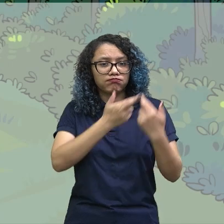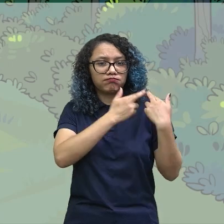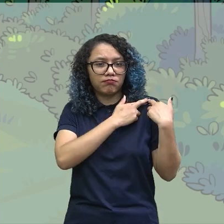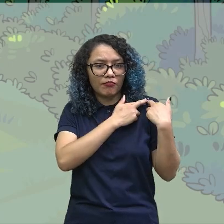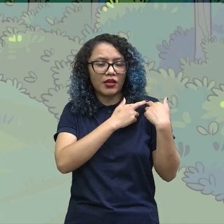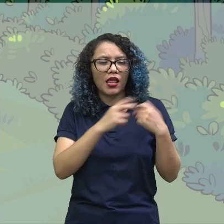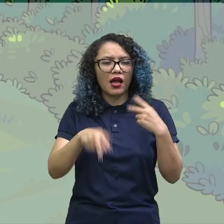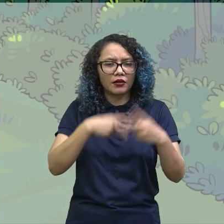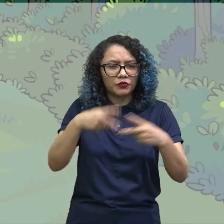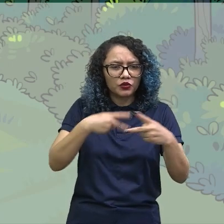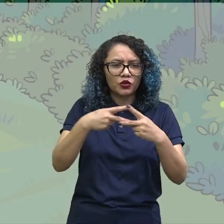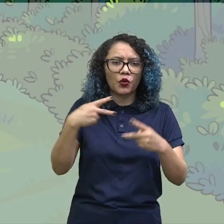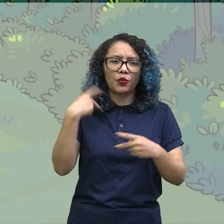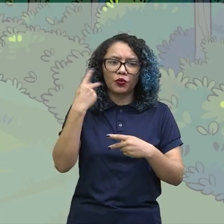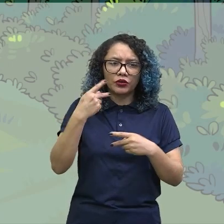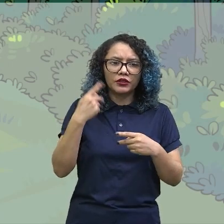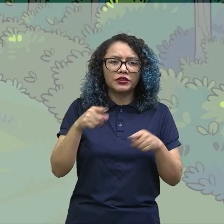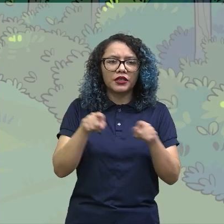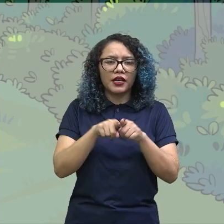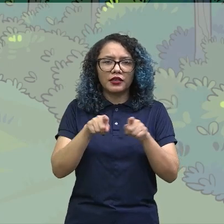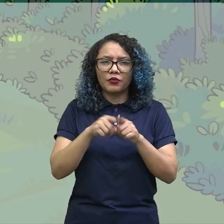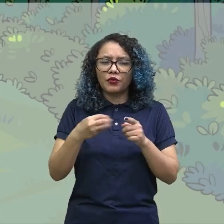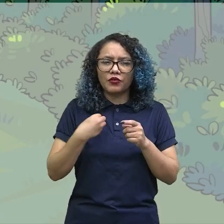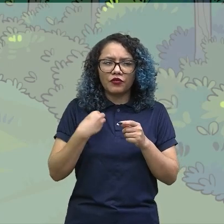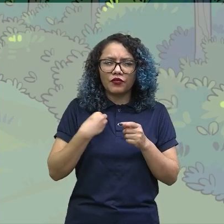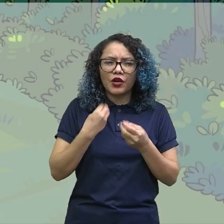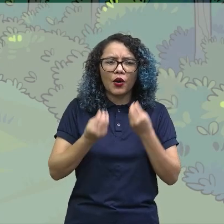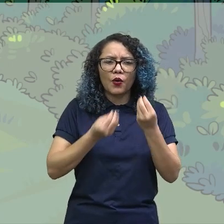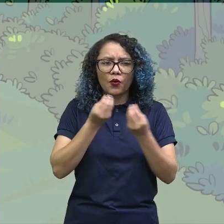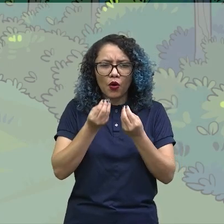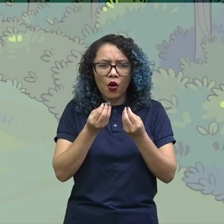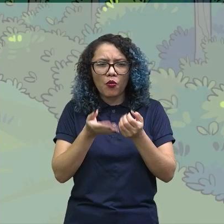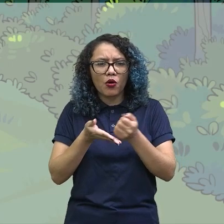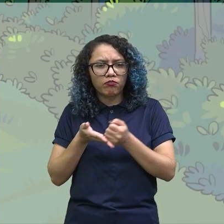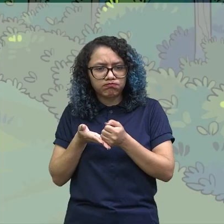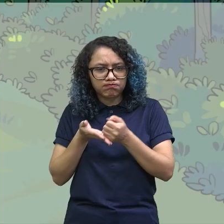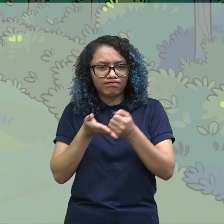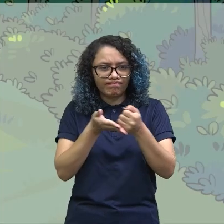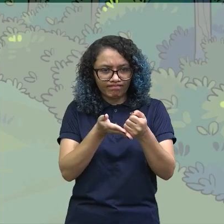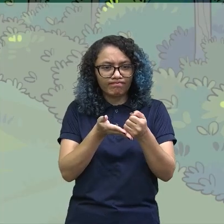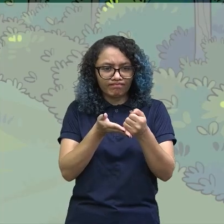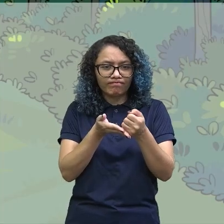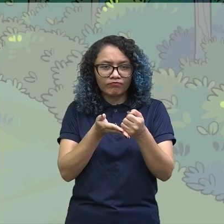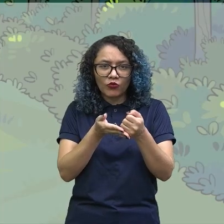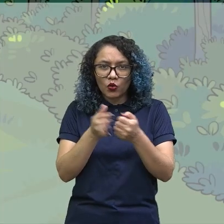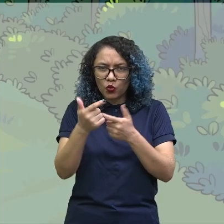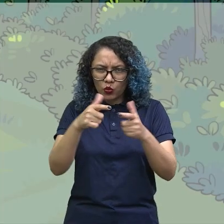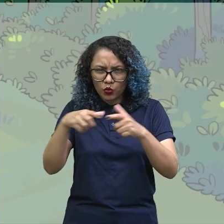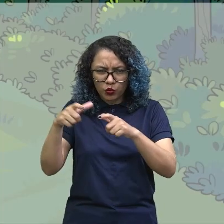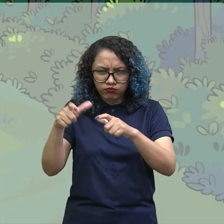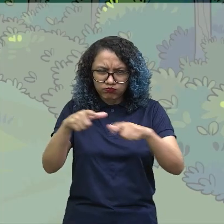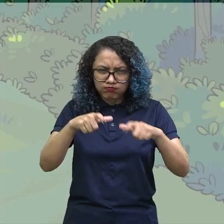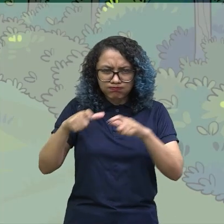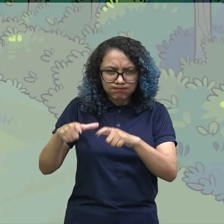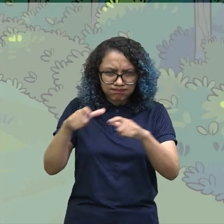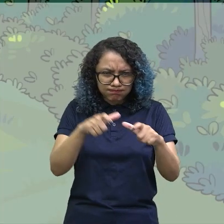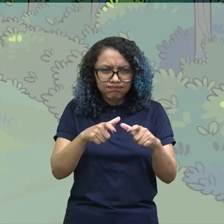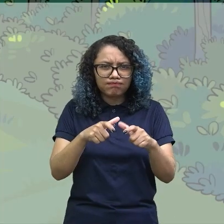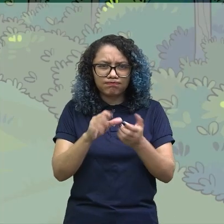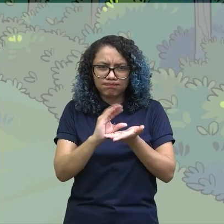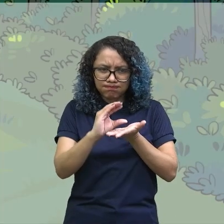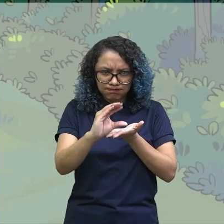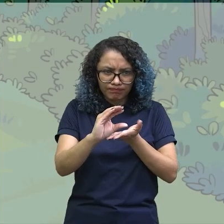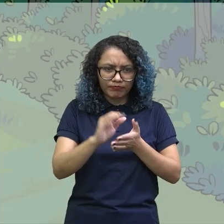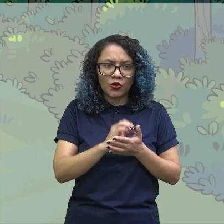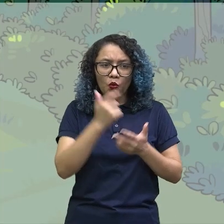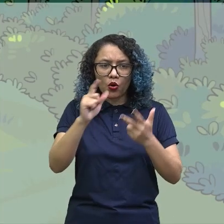viviam das rendas da propriedade territorial. Depois, abaixo de kshatriyas, tem os vaishyas,